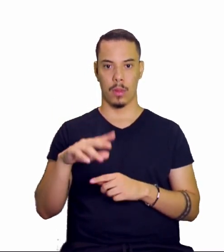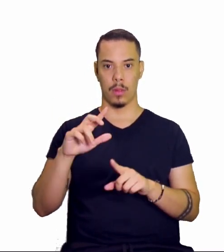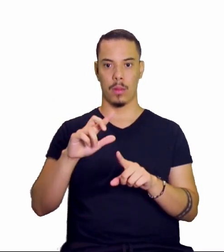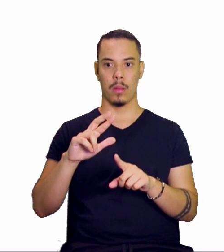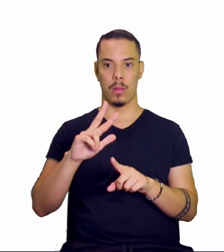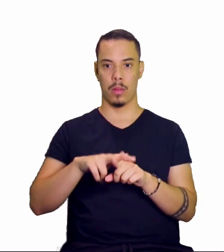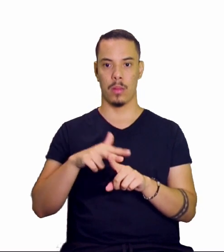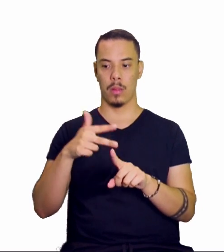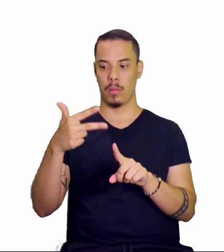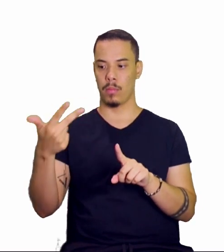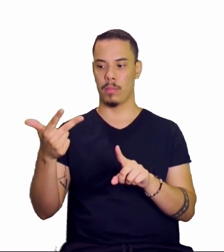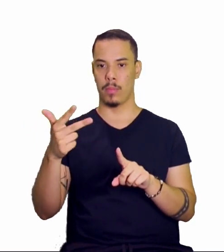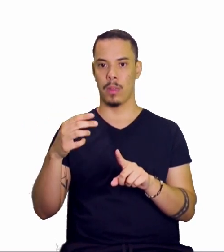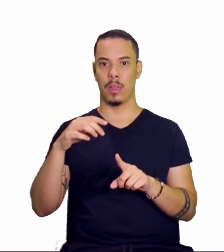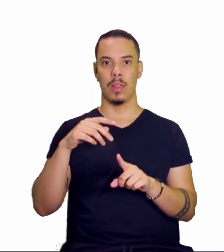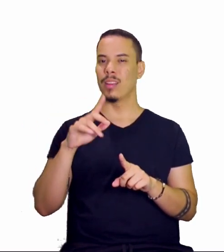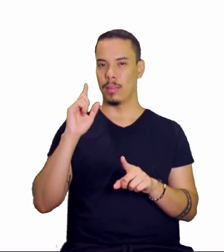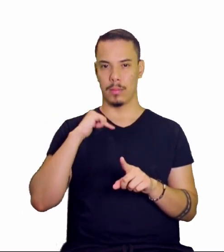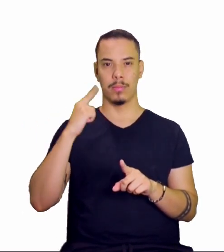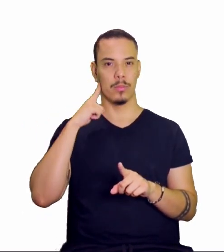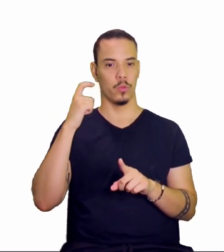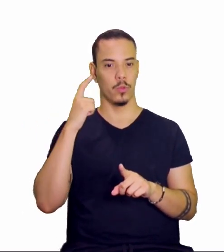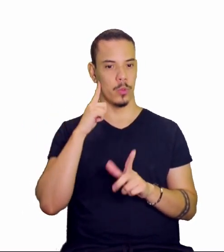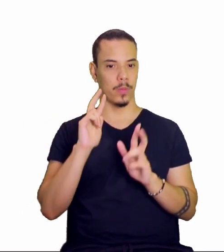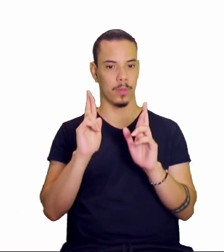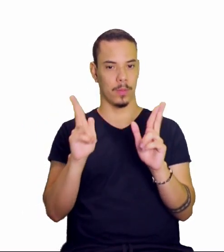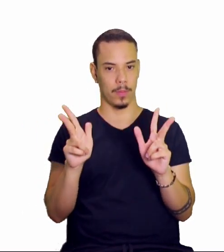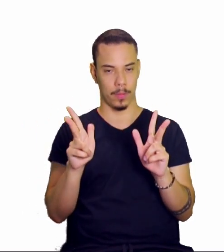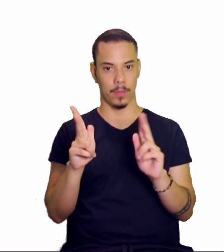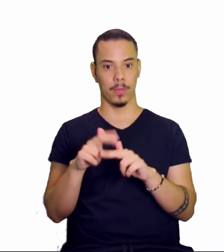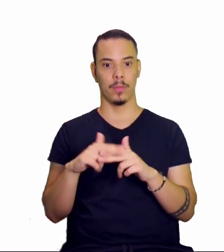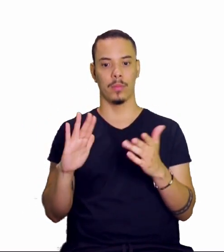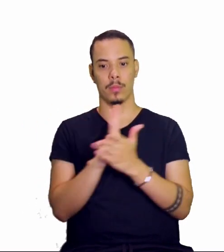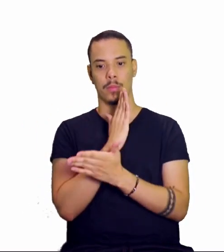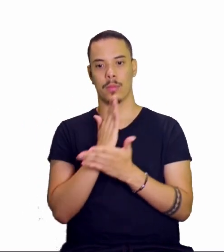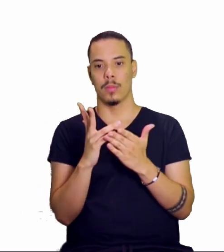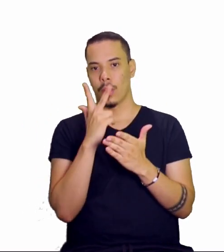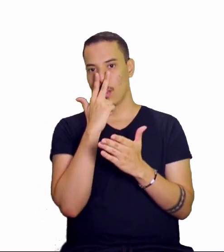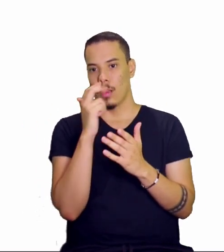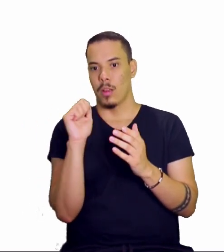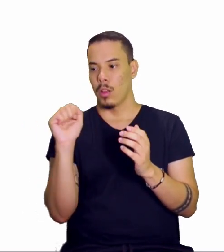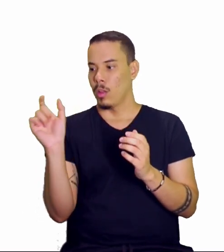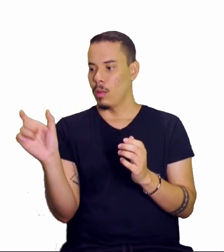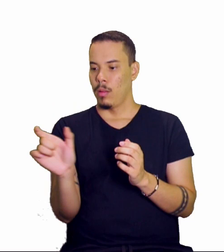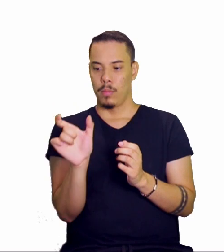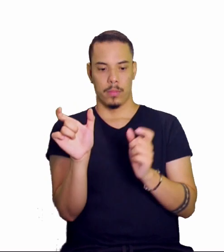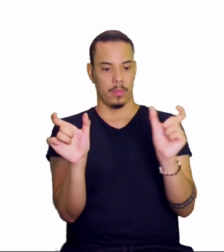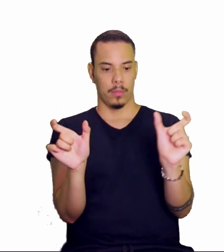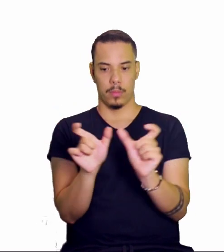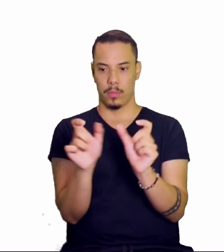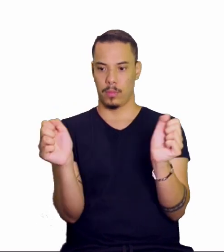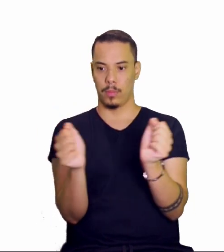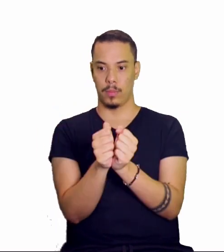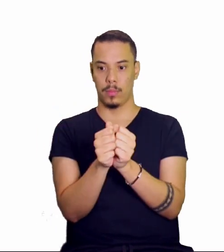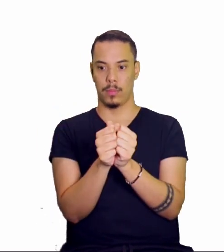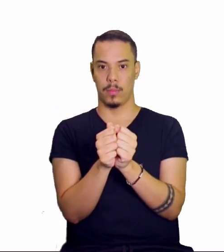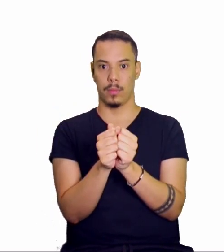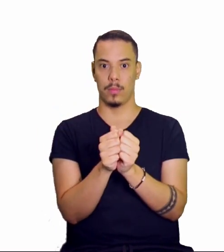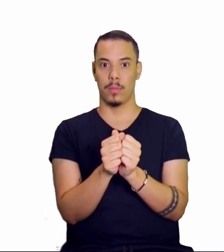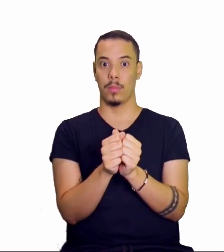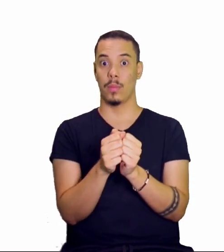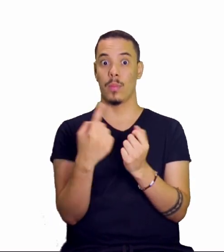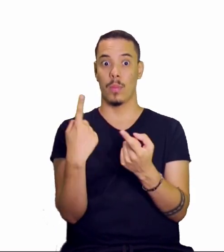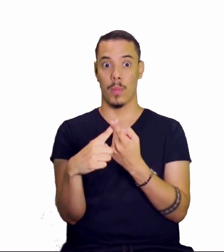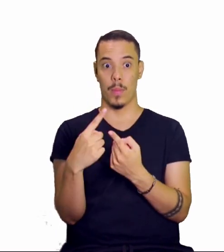quilômetro, quilômetro, né? Miligrama, então tem uns aí que a gente acaba dando uma juntada quando vai falar. Quando virou uma palavra, como virou